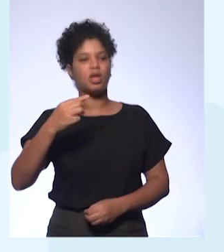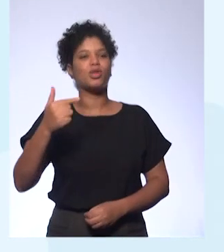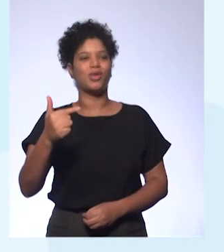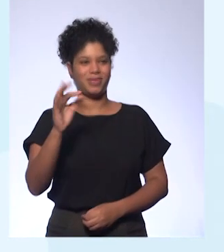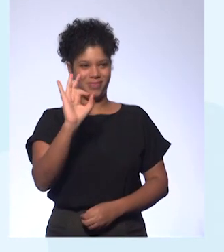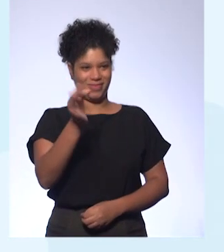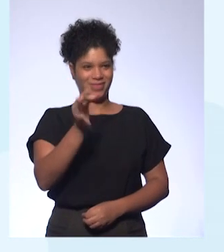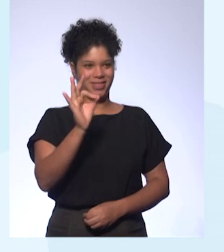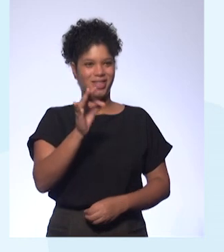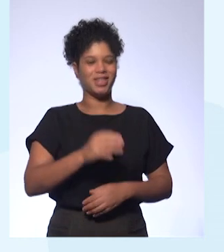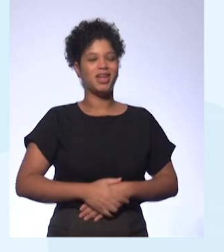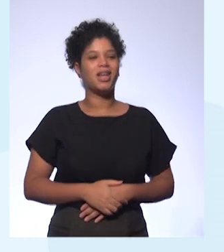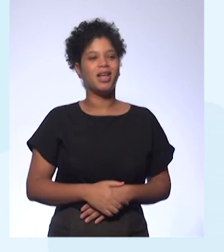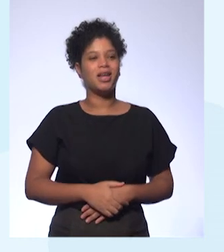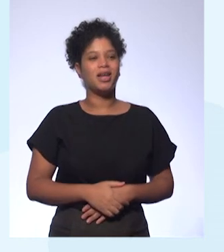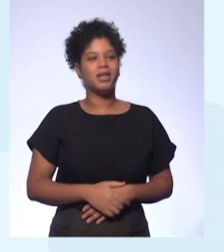aí.